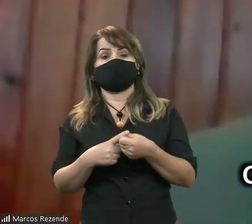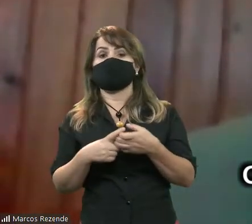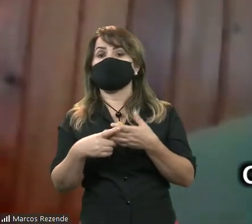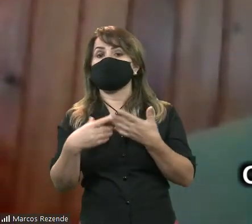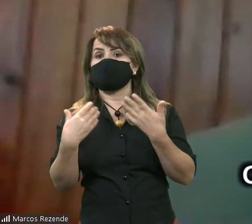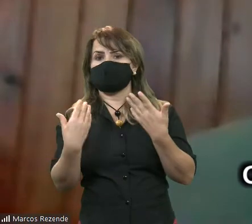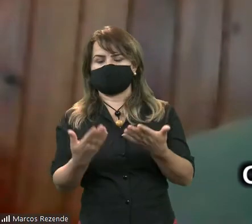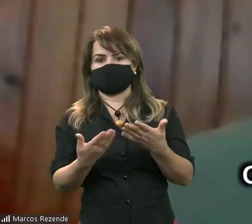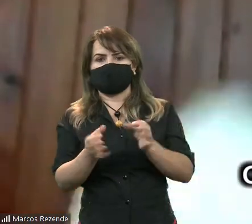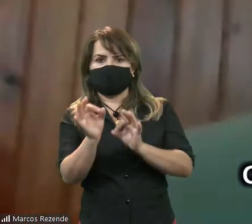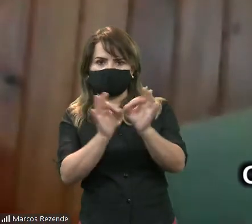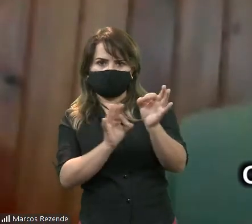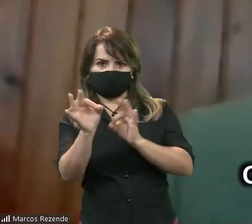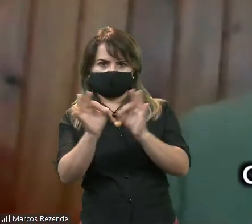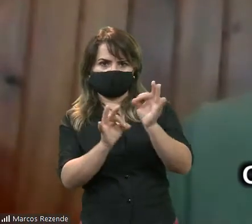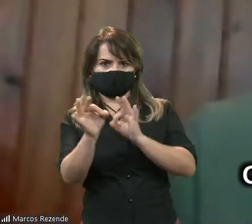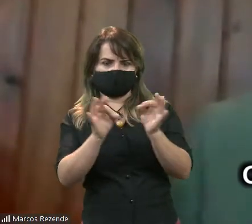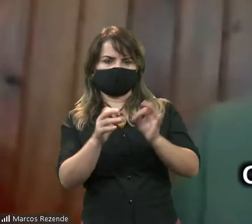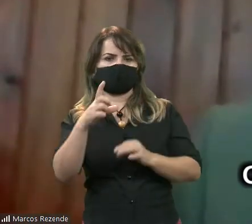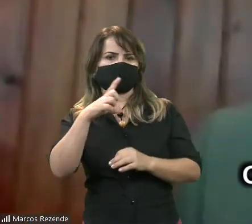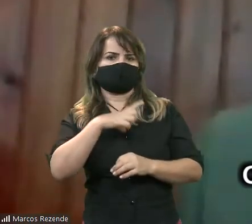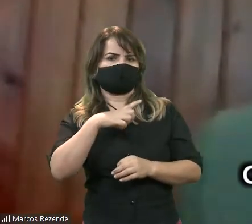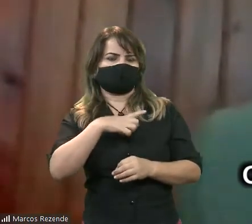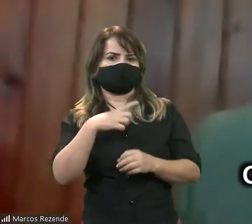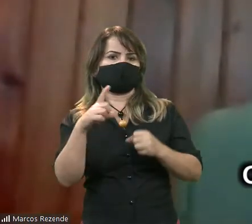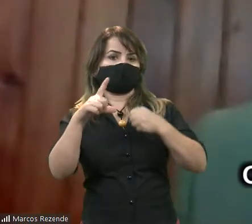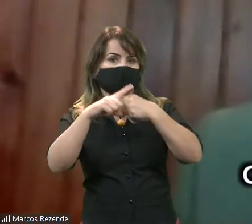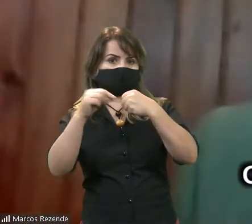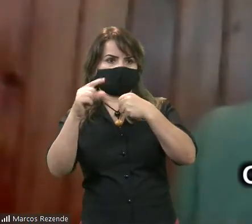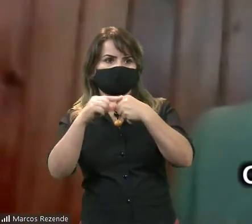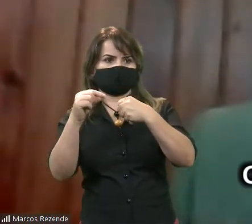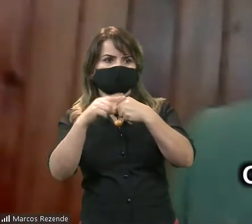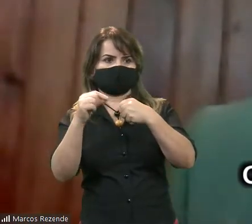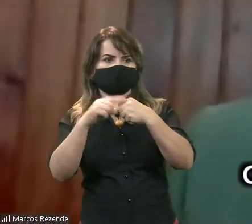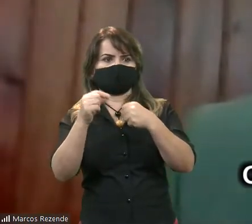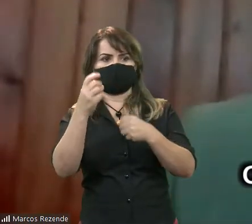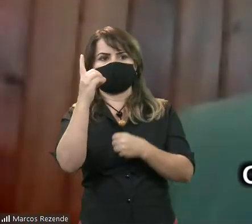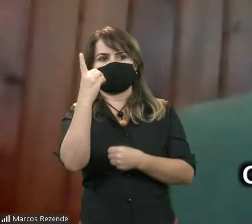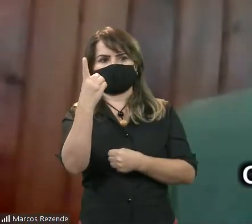projeto vem formado por 10 artigos.